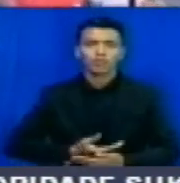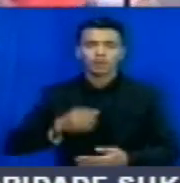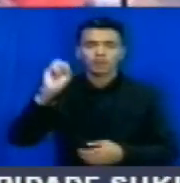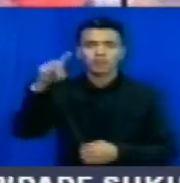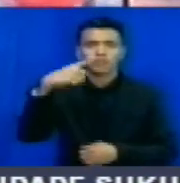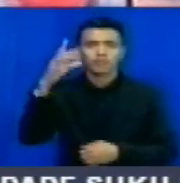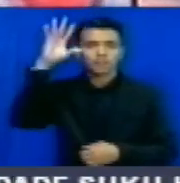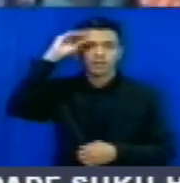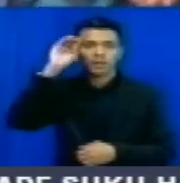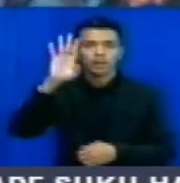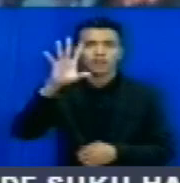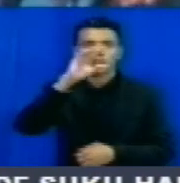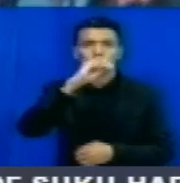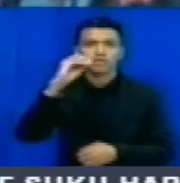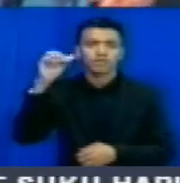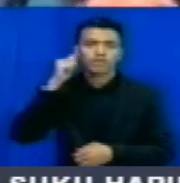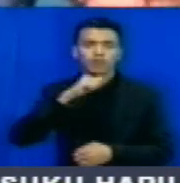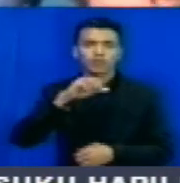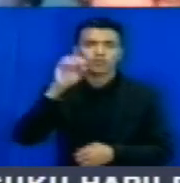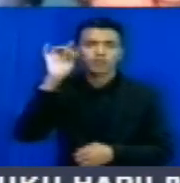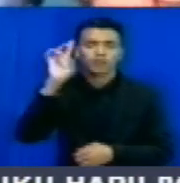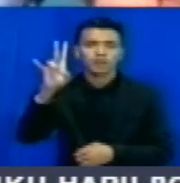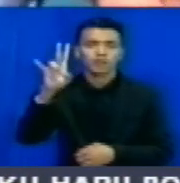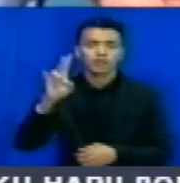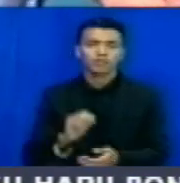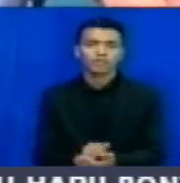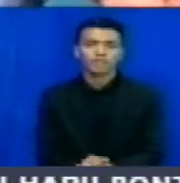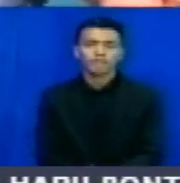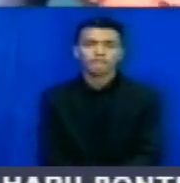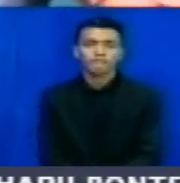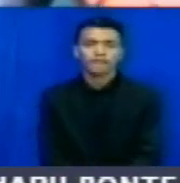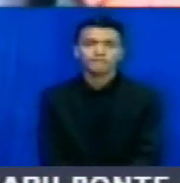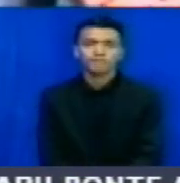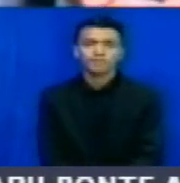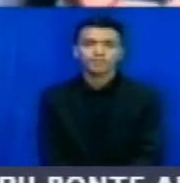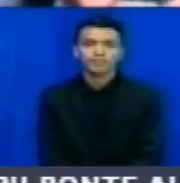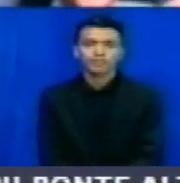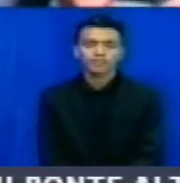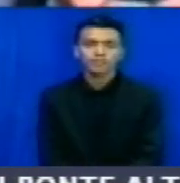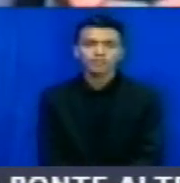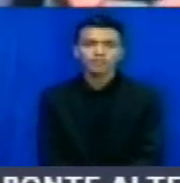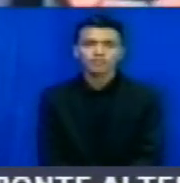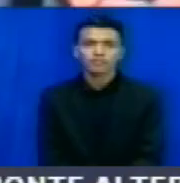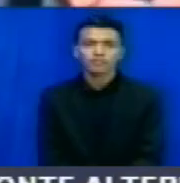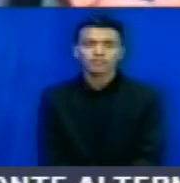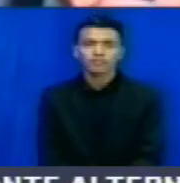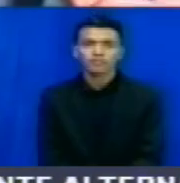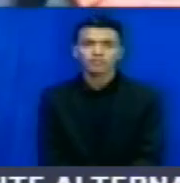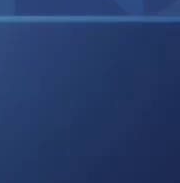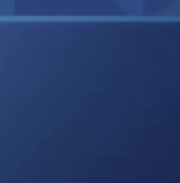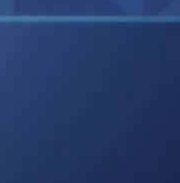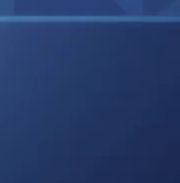resingida manehat no feto nain hito. Husi Munisipi Ermeira Justiniano Nano Joana Muntero ba RTTL.